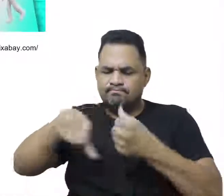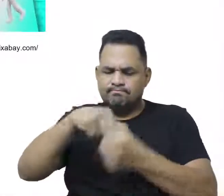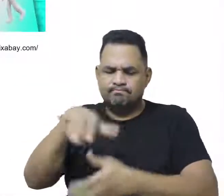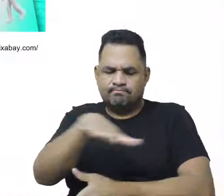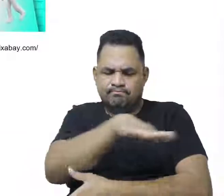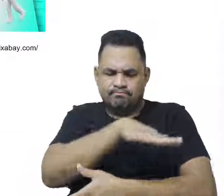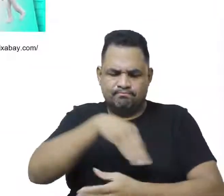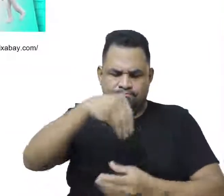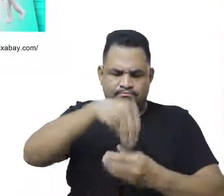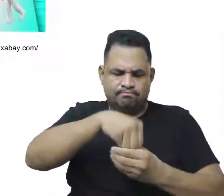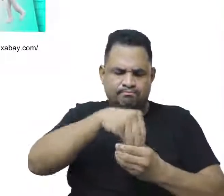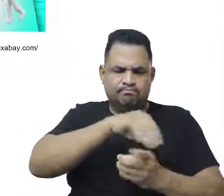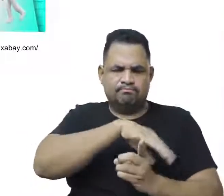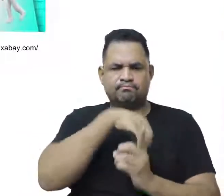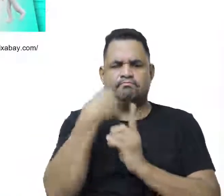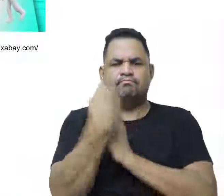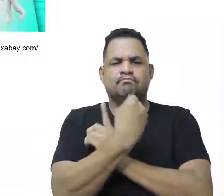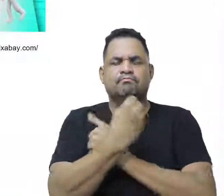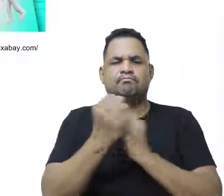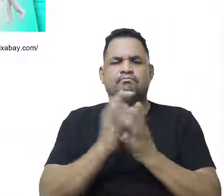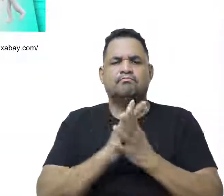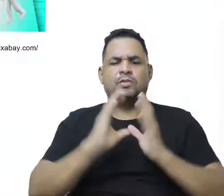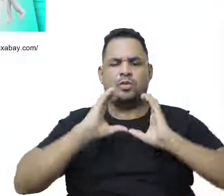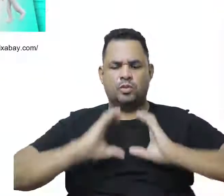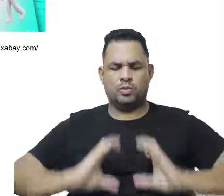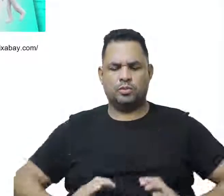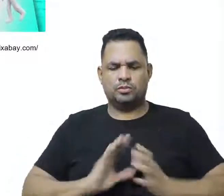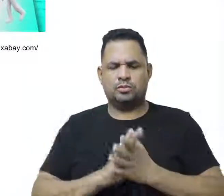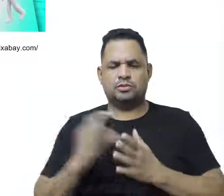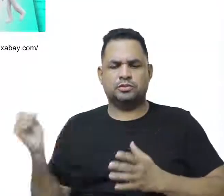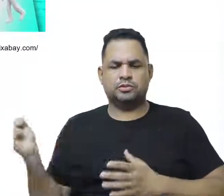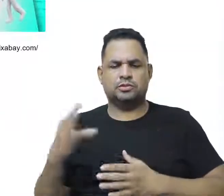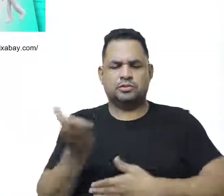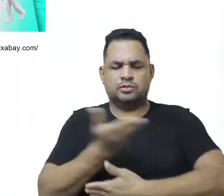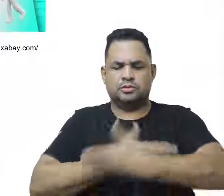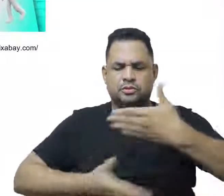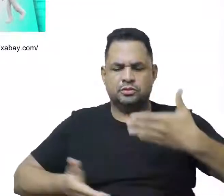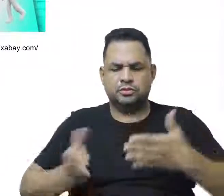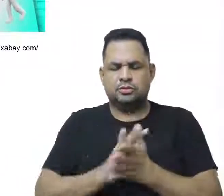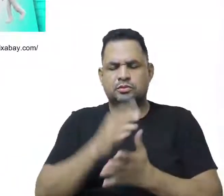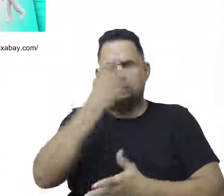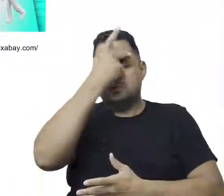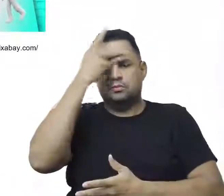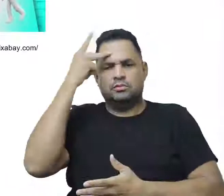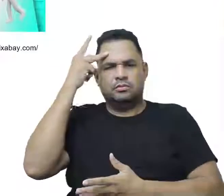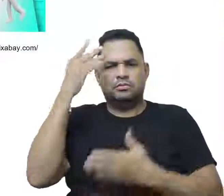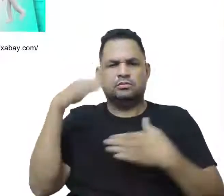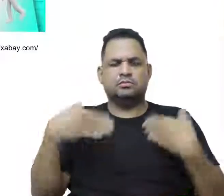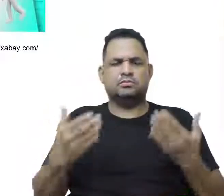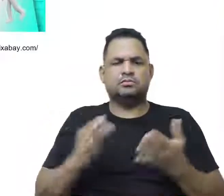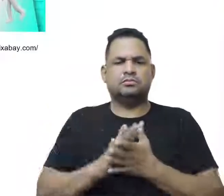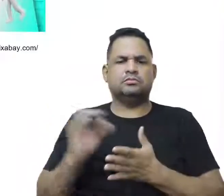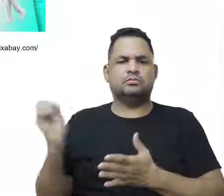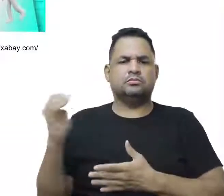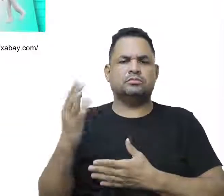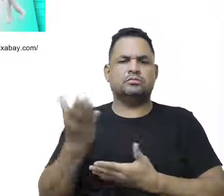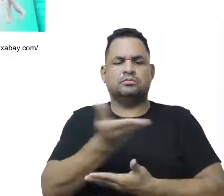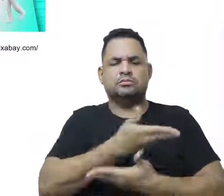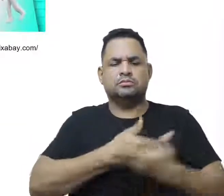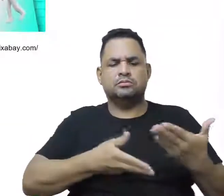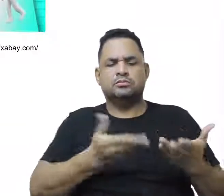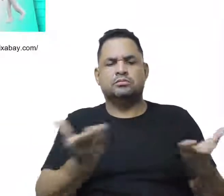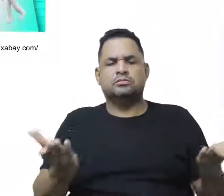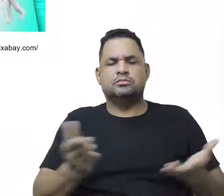mudanças e os comportamentos que surgiram as novas relações entre as pessoas as novas interações